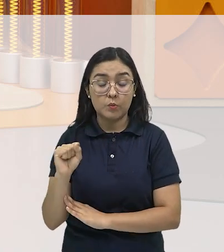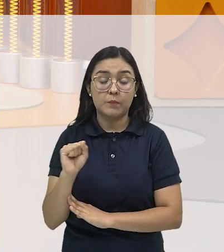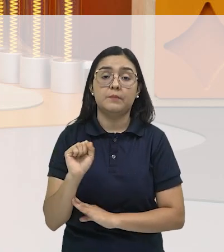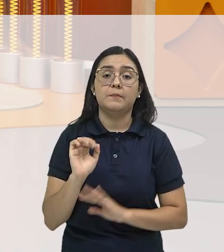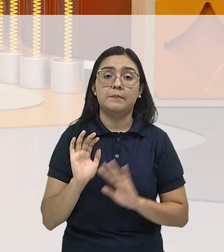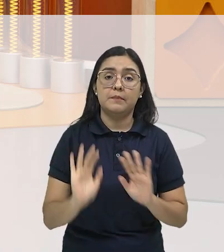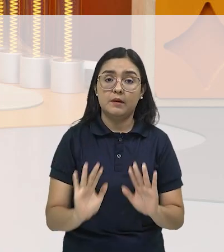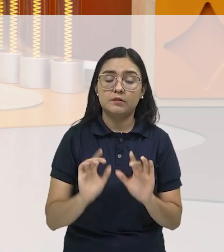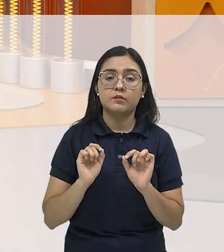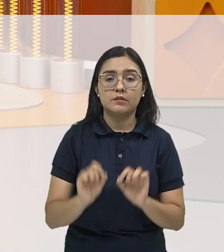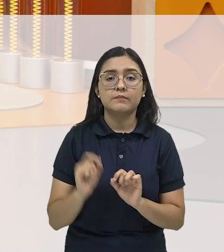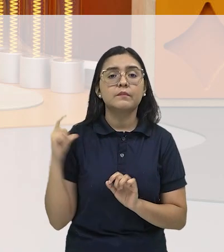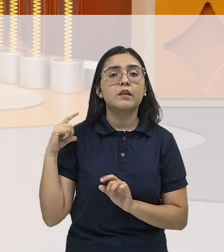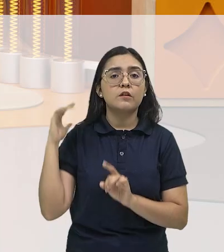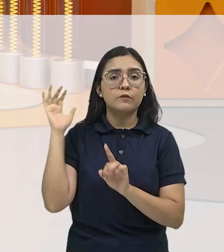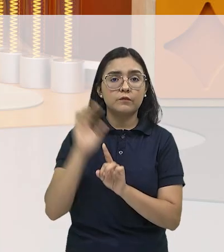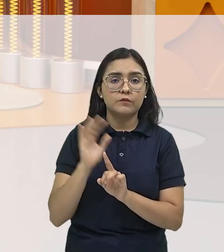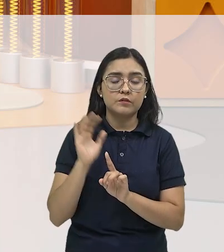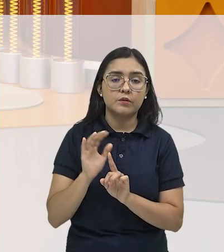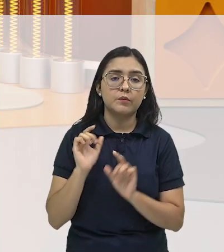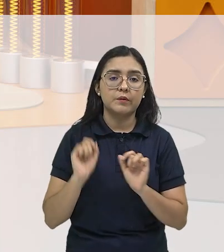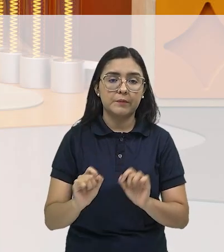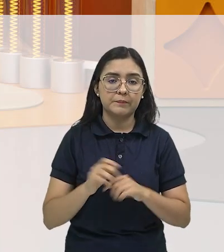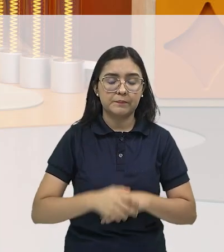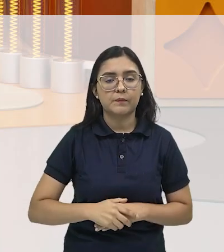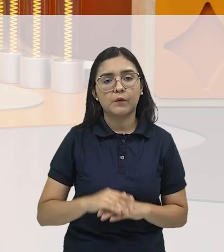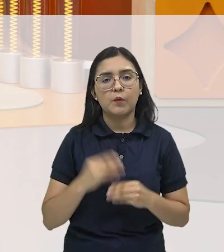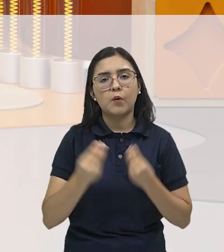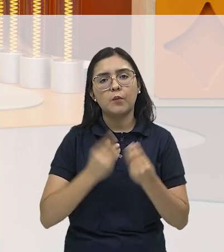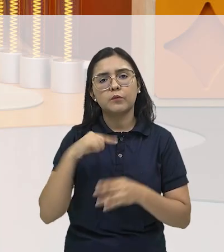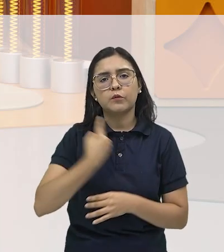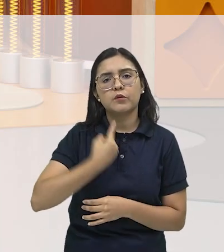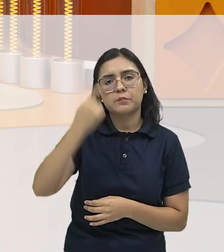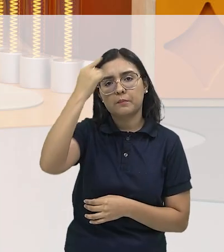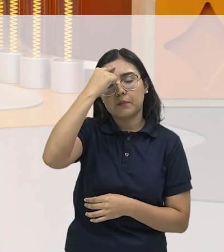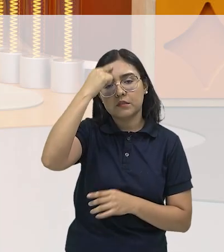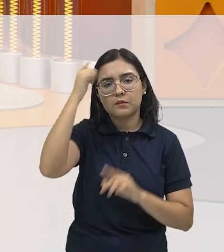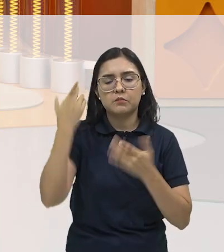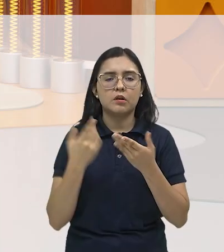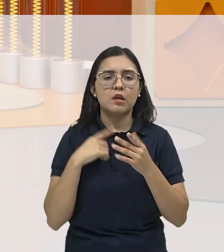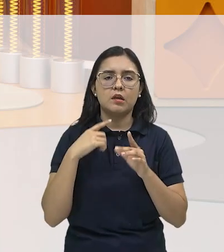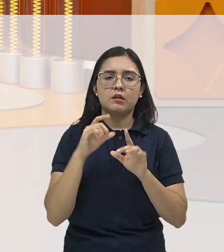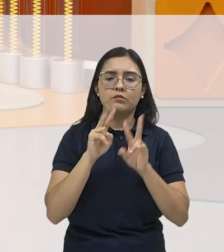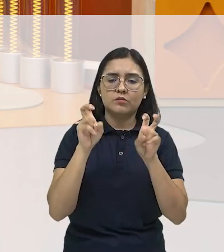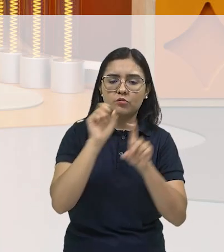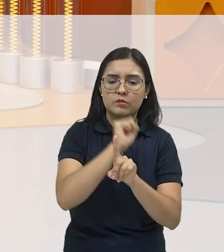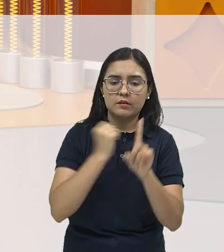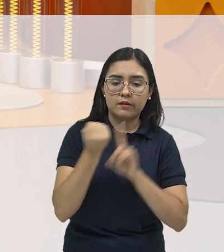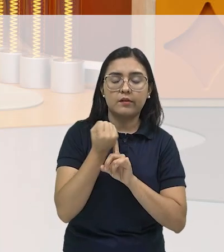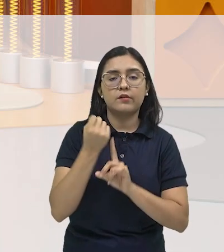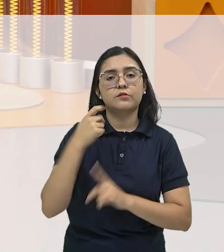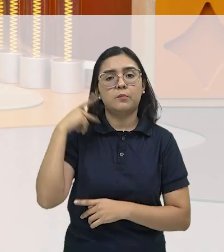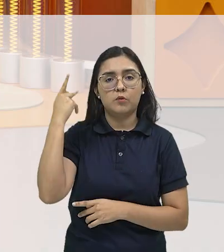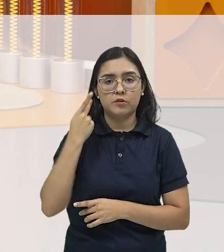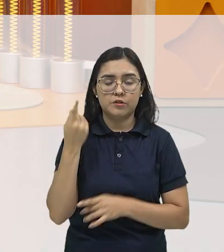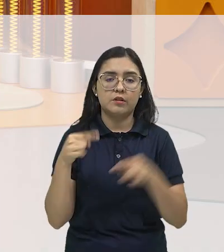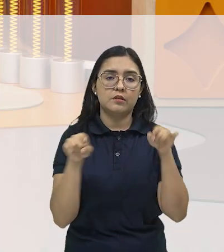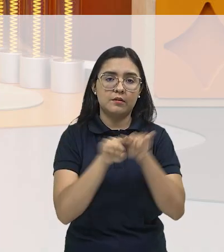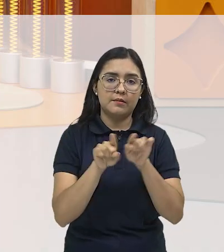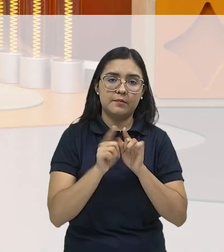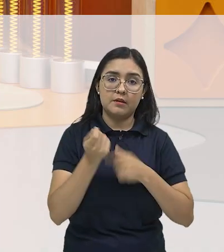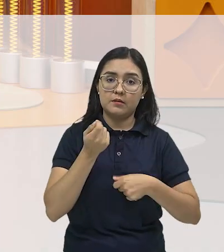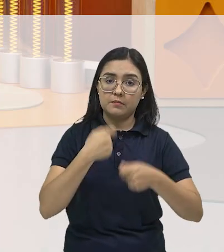Mas que ainda influenciam as formas como se pensa, como nós pensamos em sociedade, política e